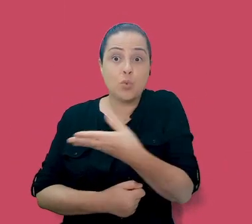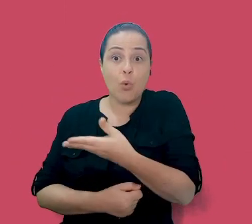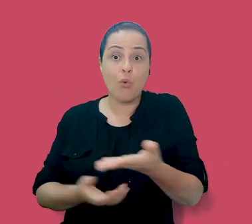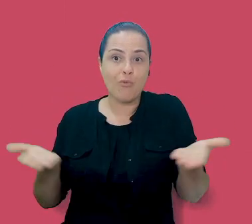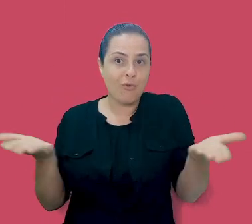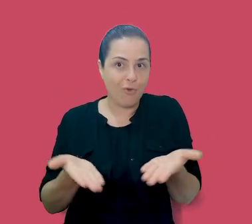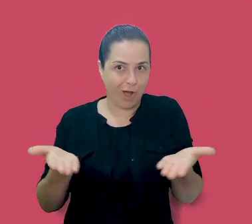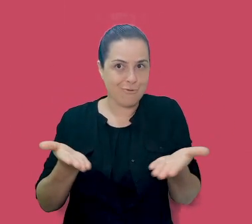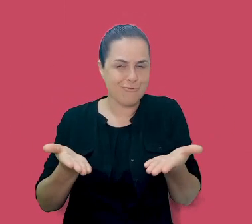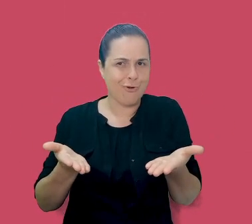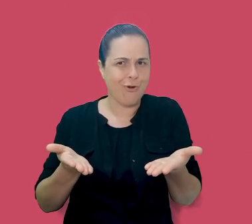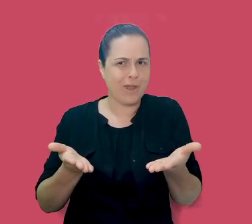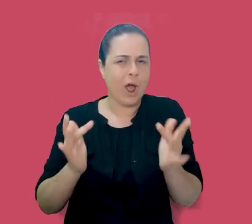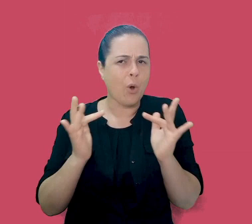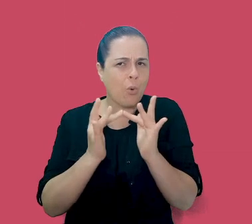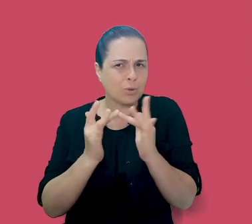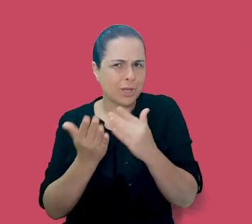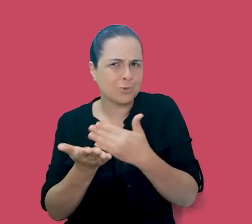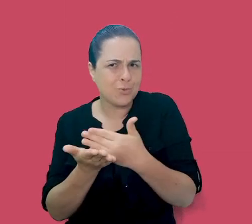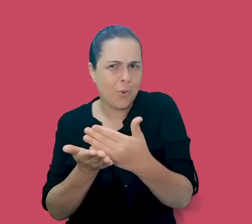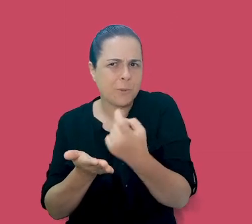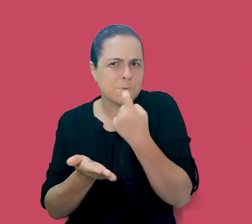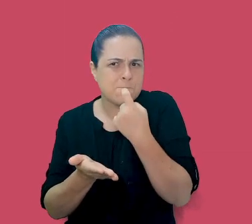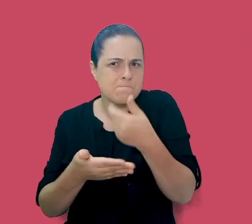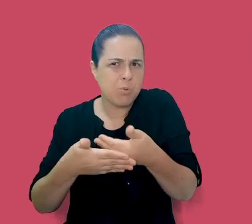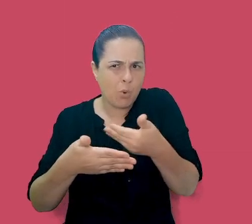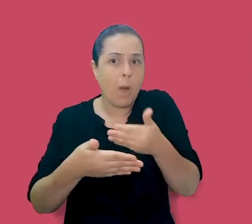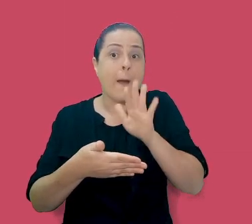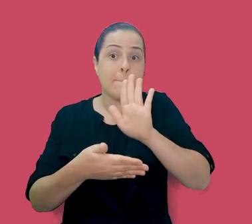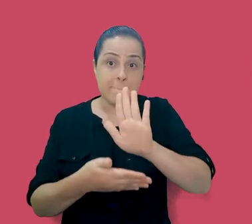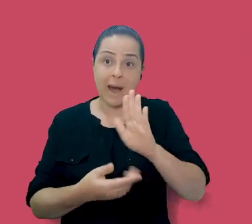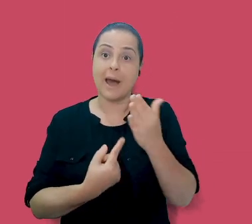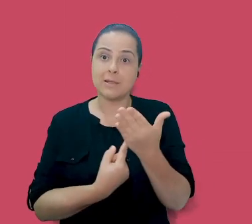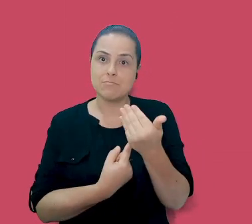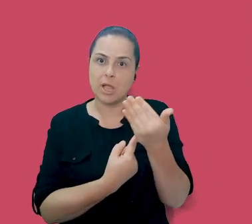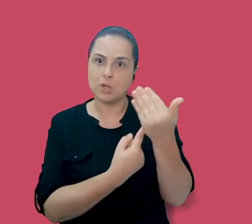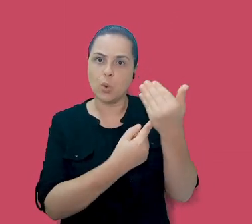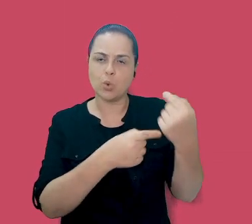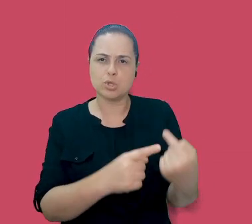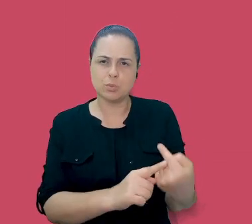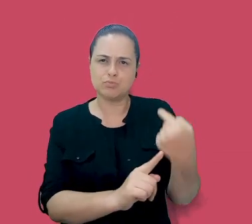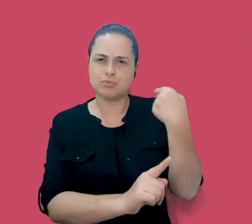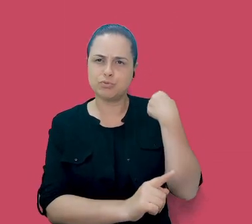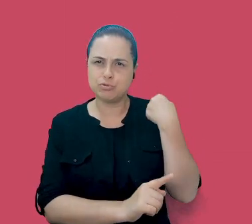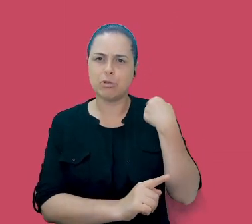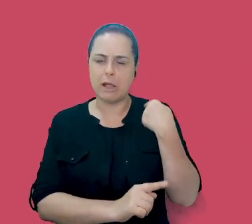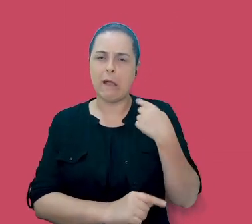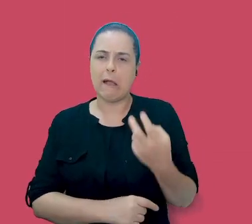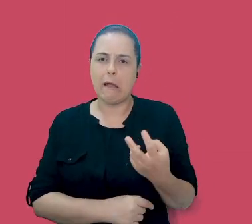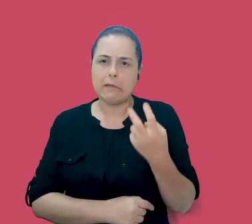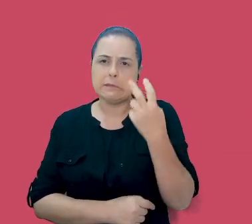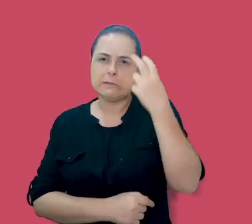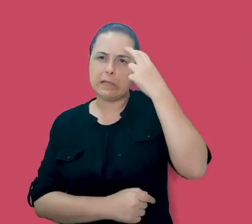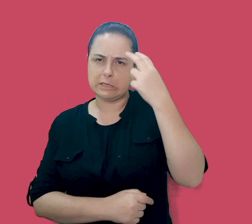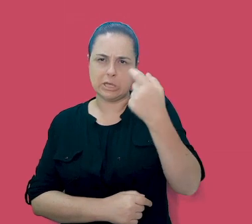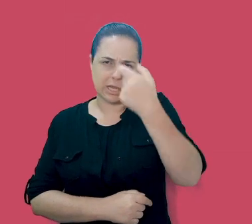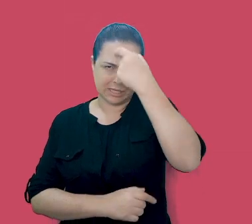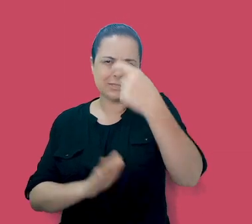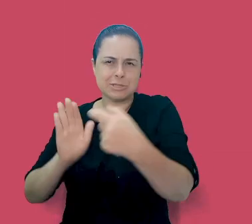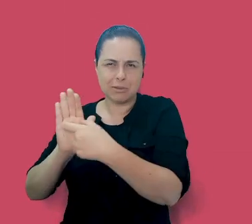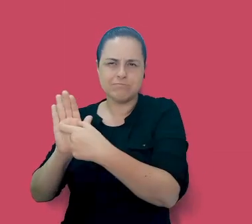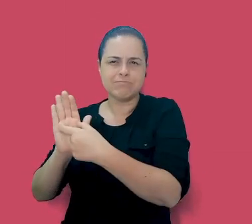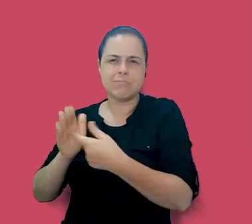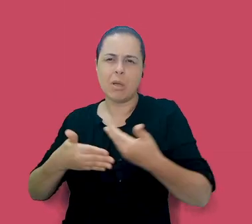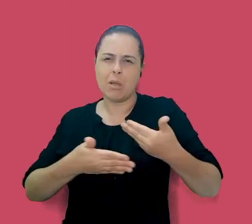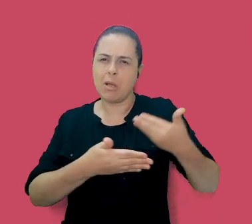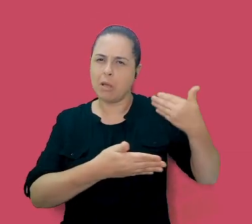que a gente está entrando em contato, mas que, de alguma maneira, a tecnologia, com algumas inteligências, já está